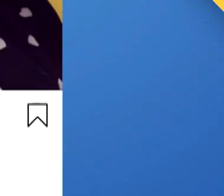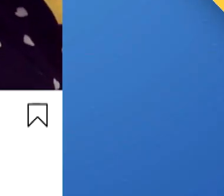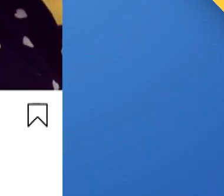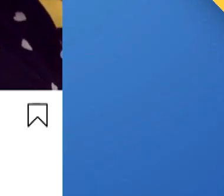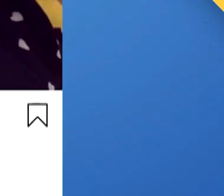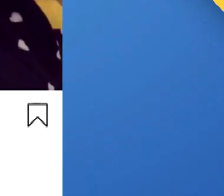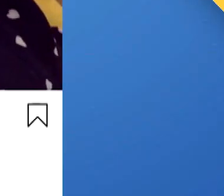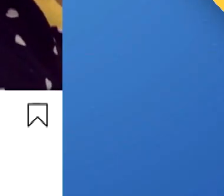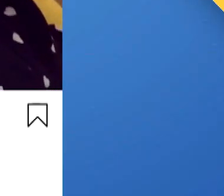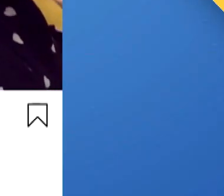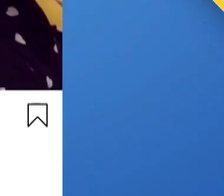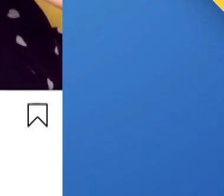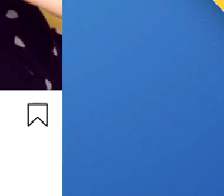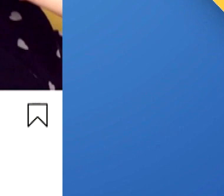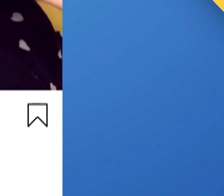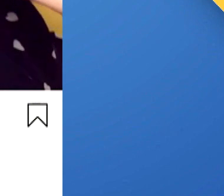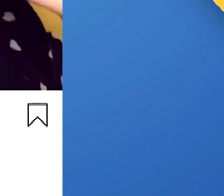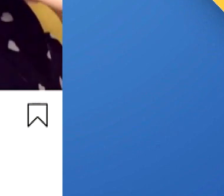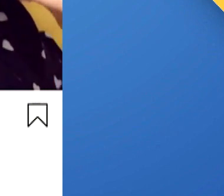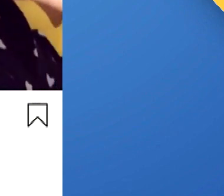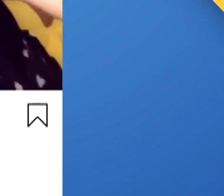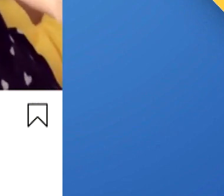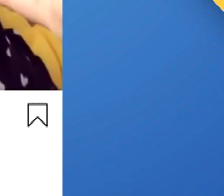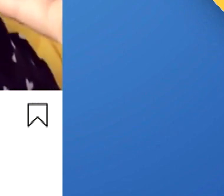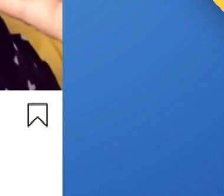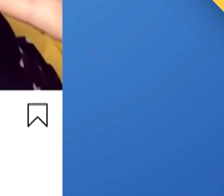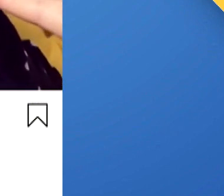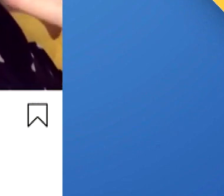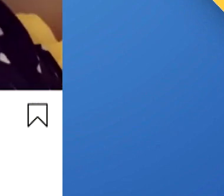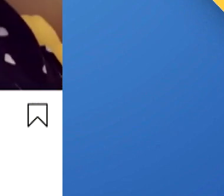Um chocalho próximo ao rosto da Alice. Ela sorri.